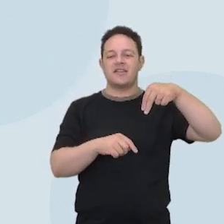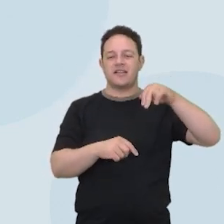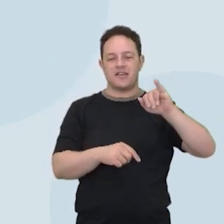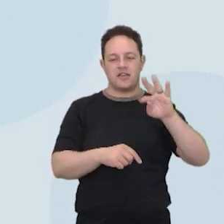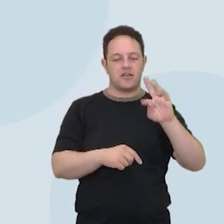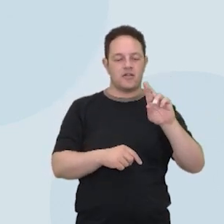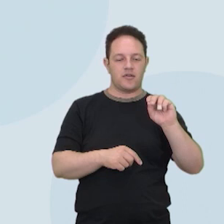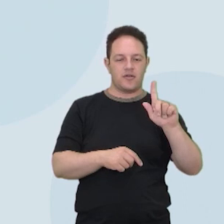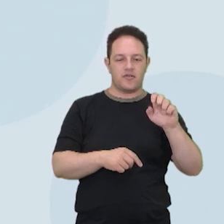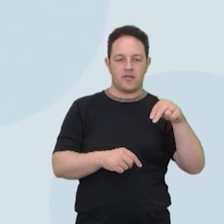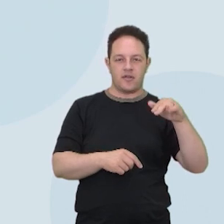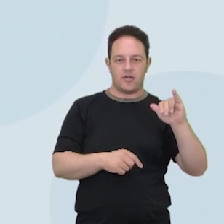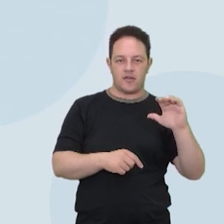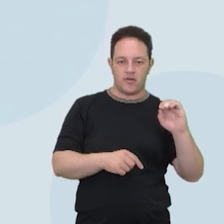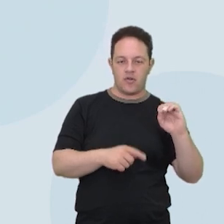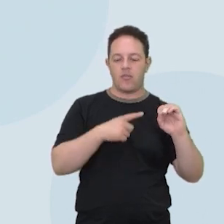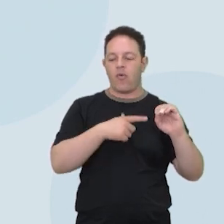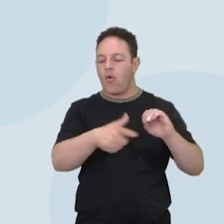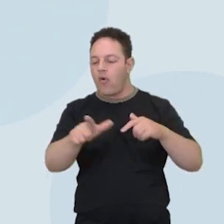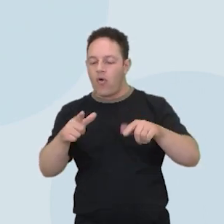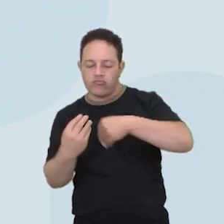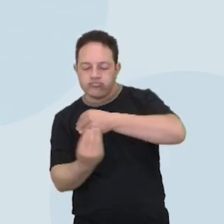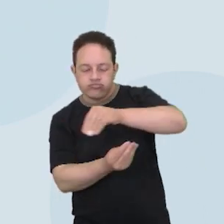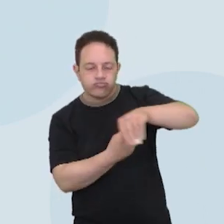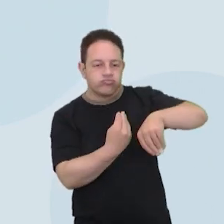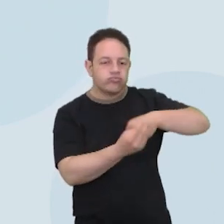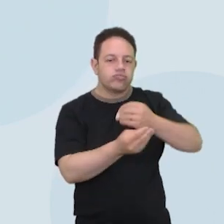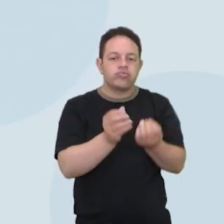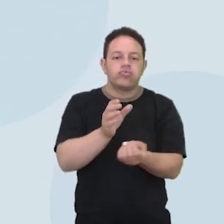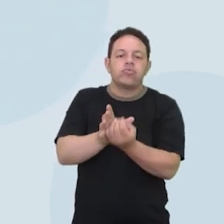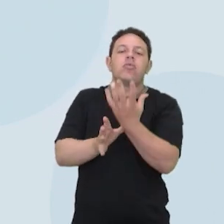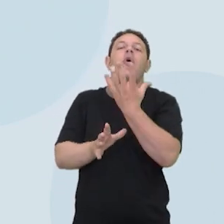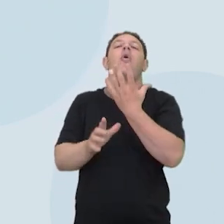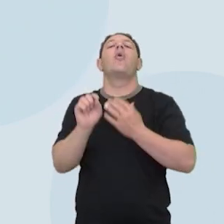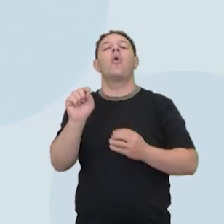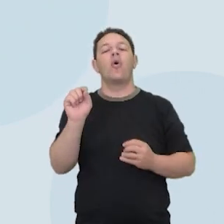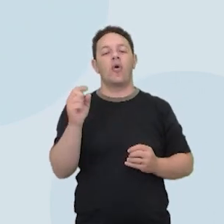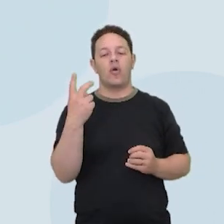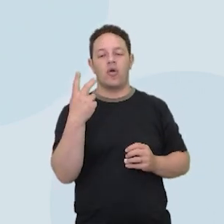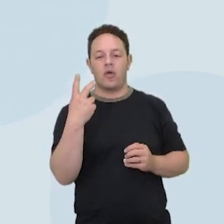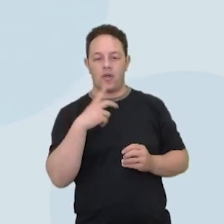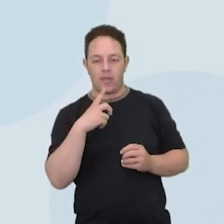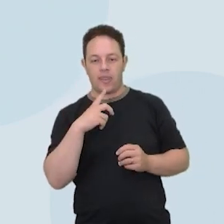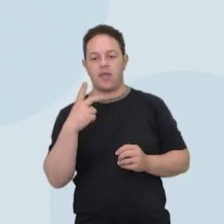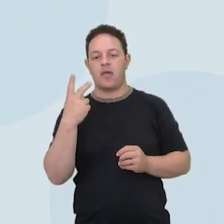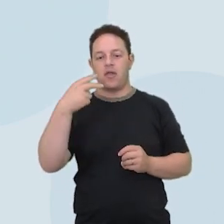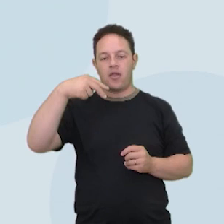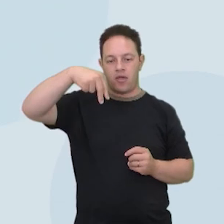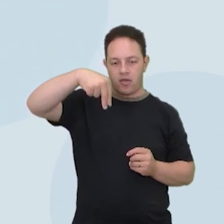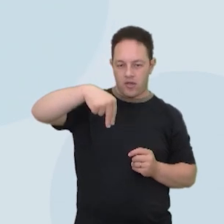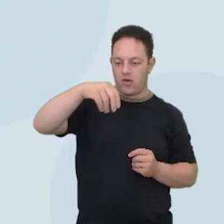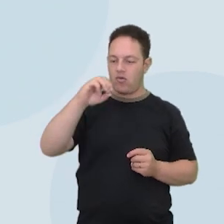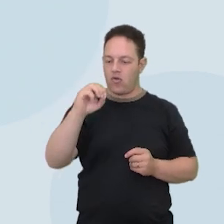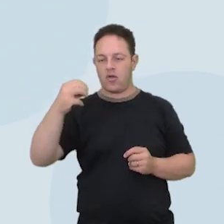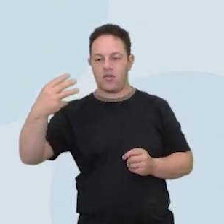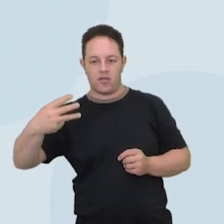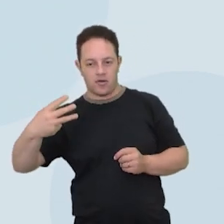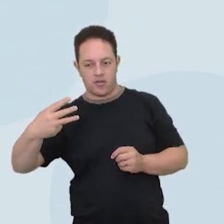quanto com as outras espécies, e aí formando, gente, o NO3